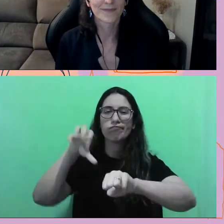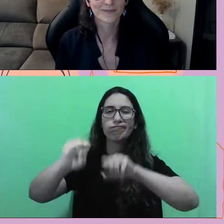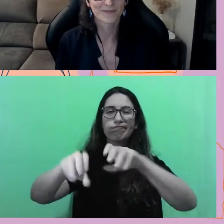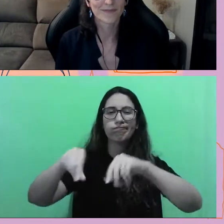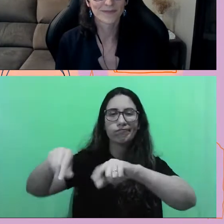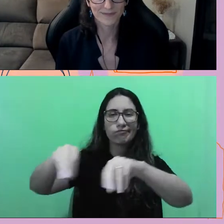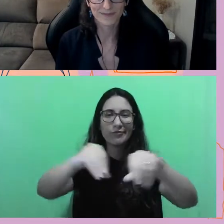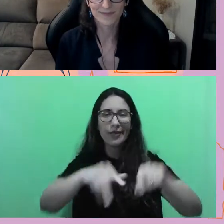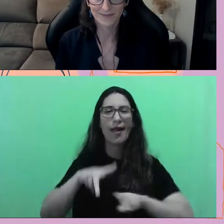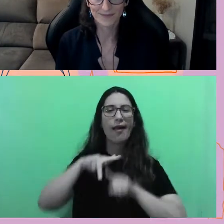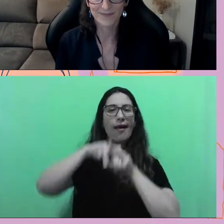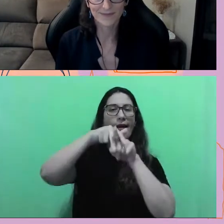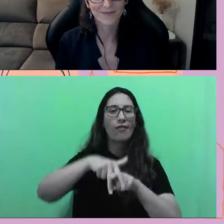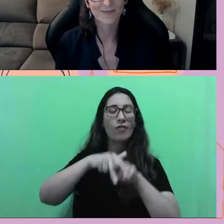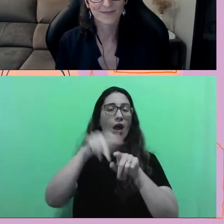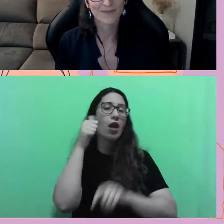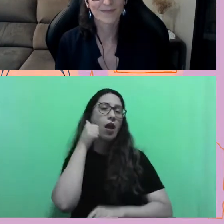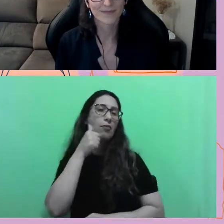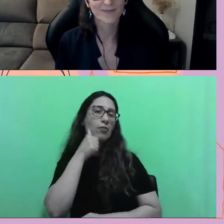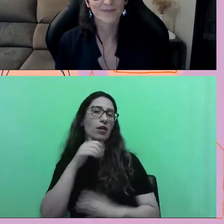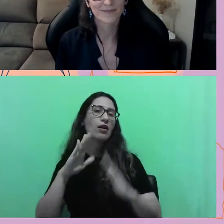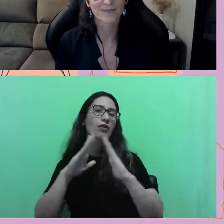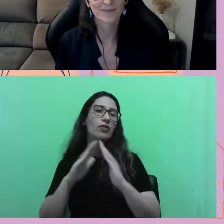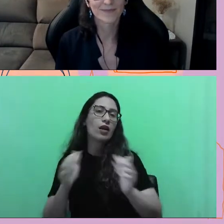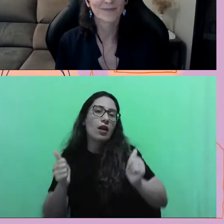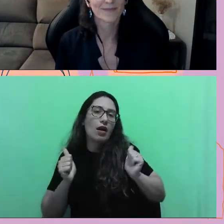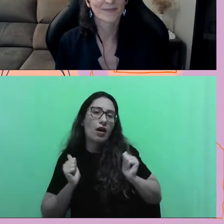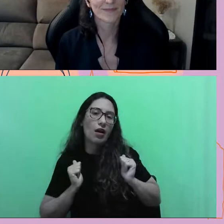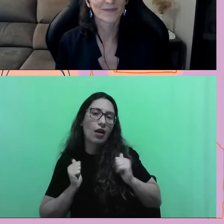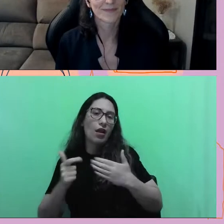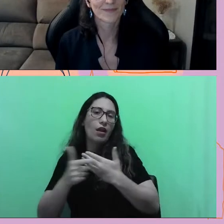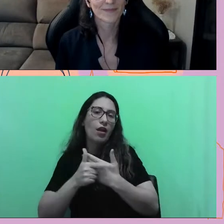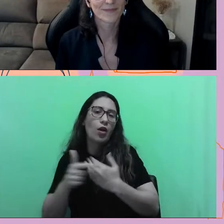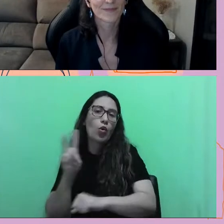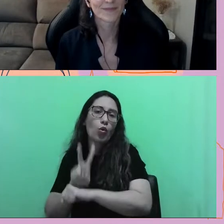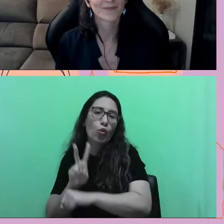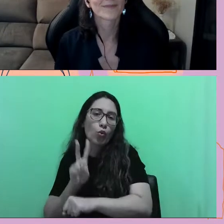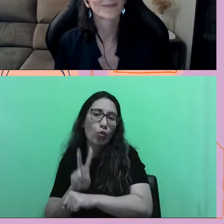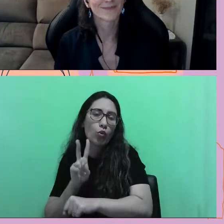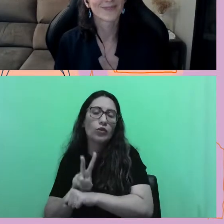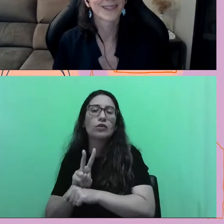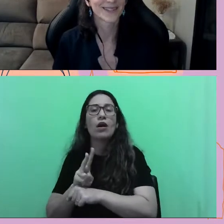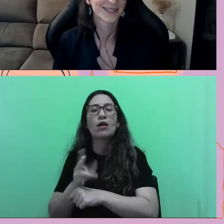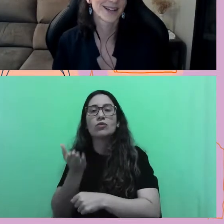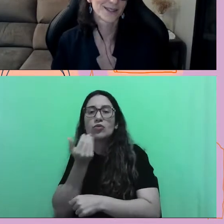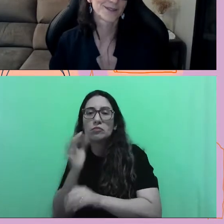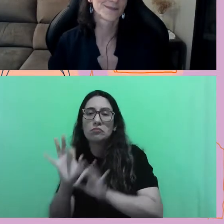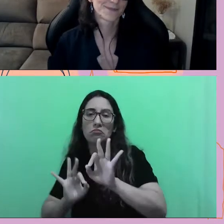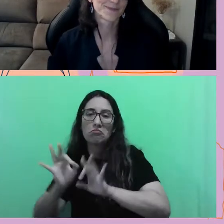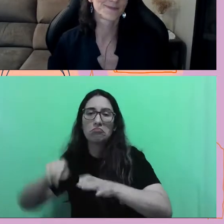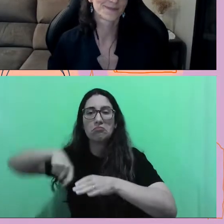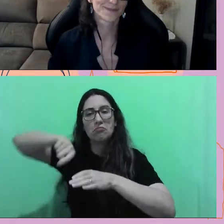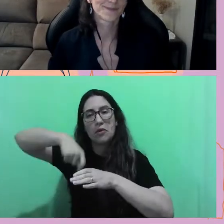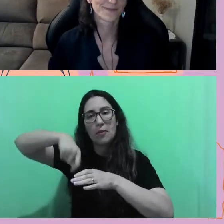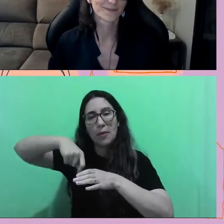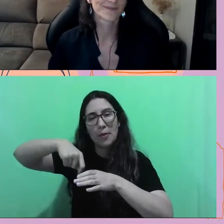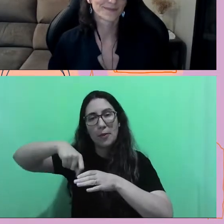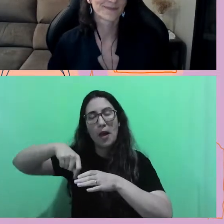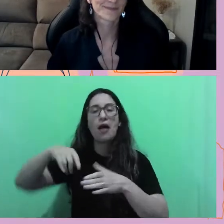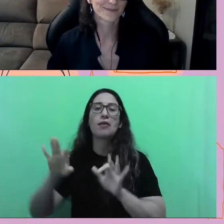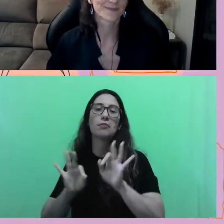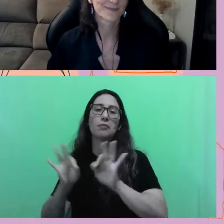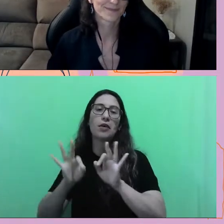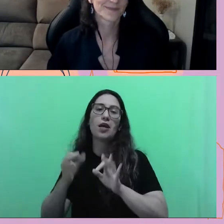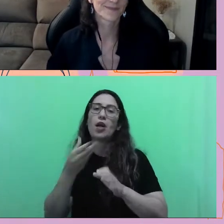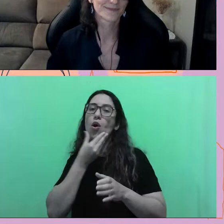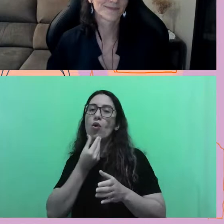tantos quilômetros, e a mulher tinha que ficar cuidando do fogo, ou preparando a comida para o guerreiro que volta para